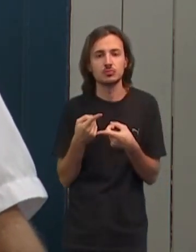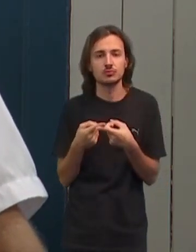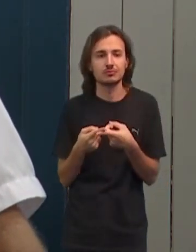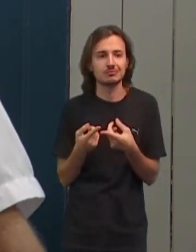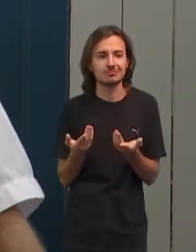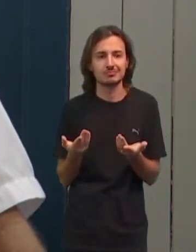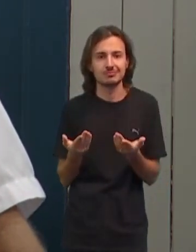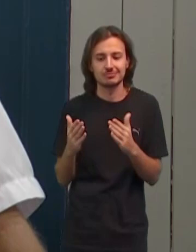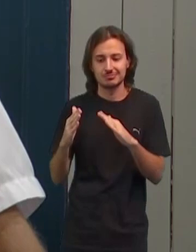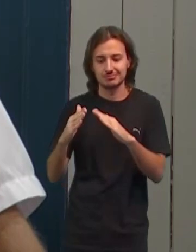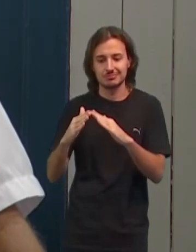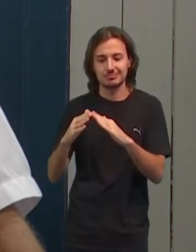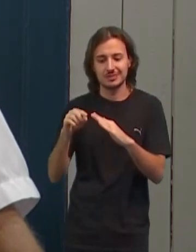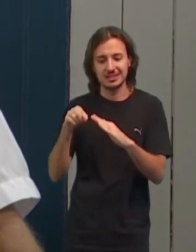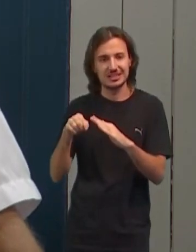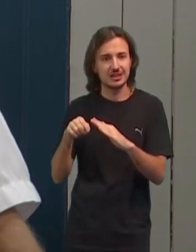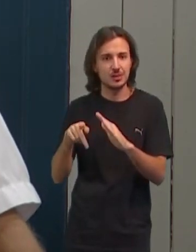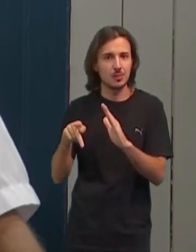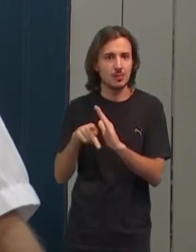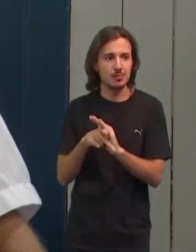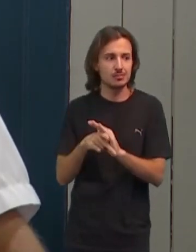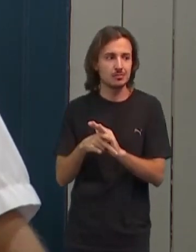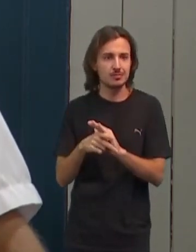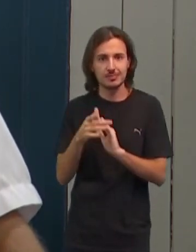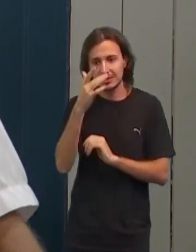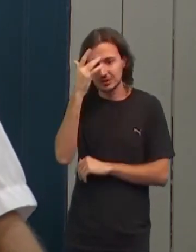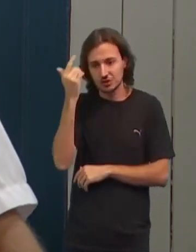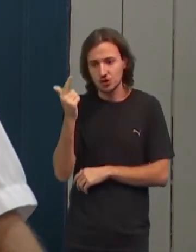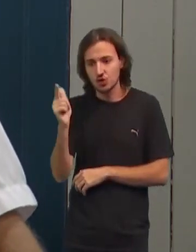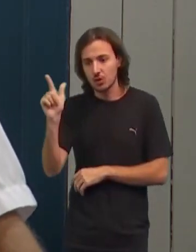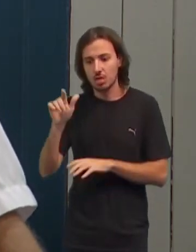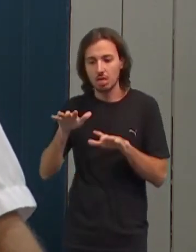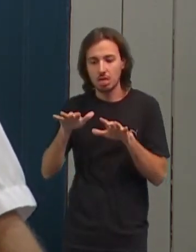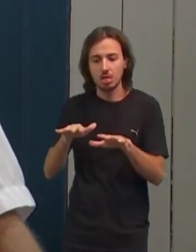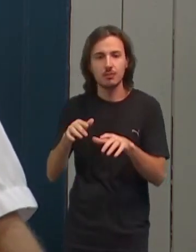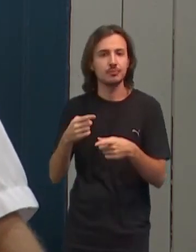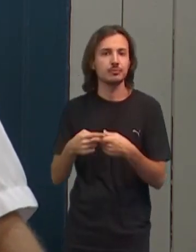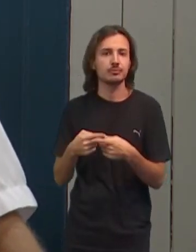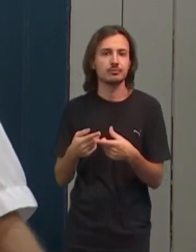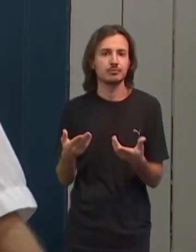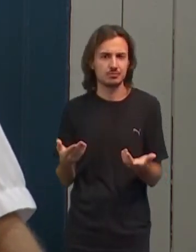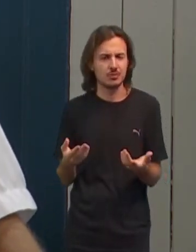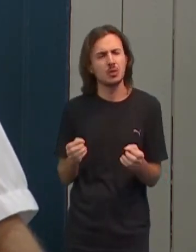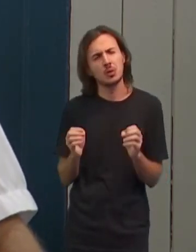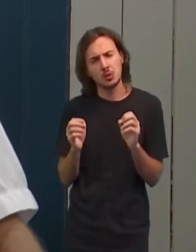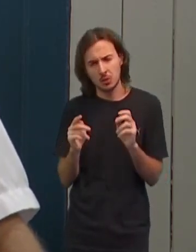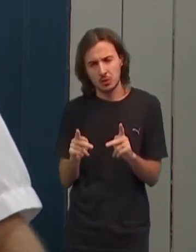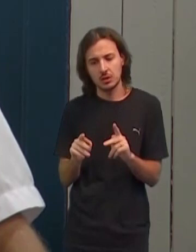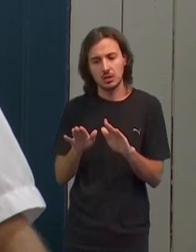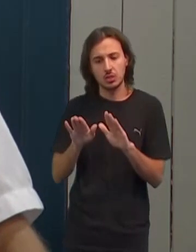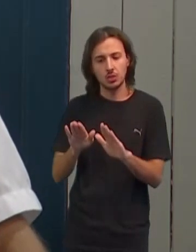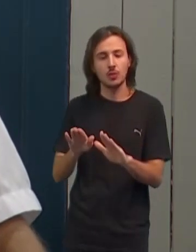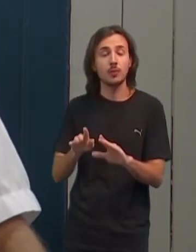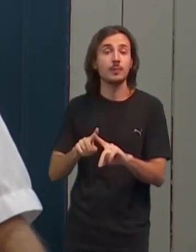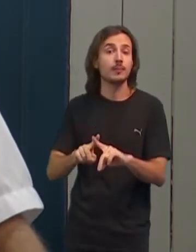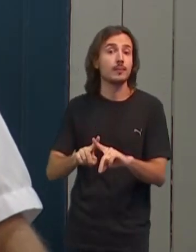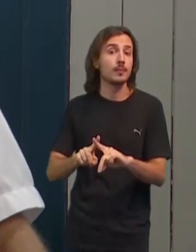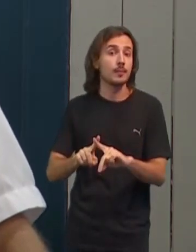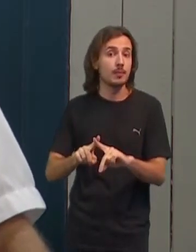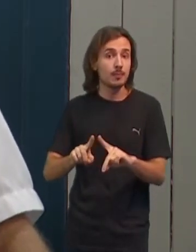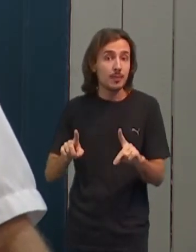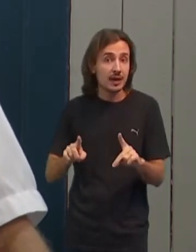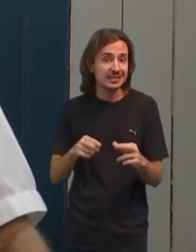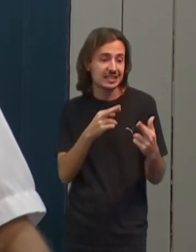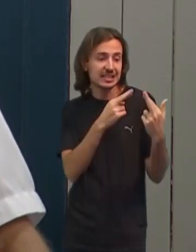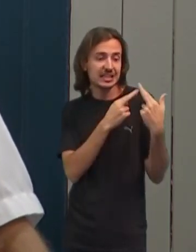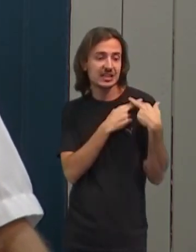eu acho que o poder público precisa trazer essa responsabilidade para ele. Vamos tombar, sim, mas quem vai zelar, quem vai conservar